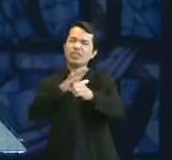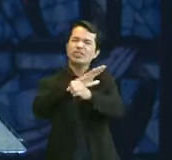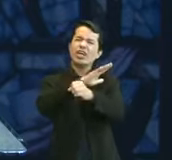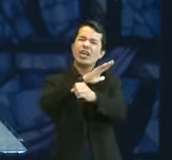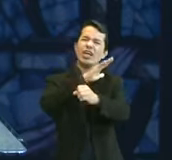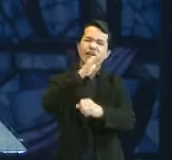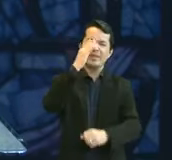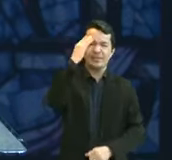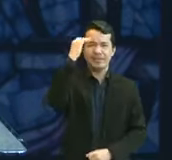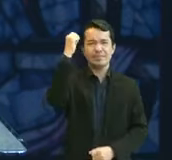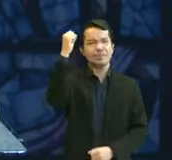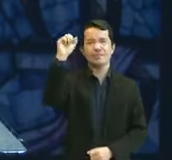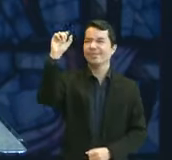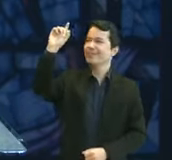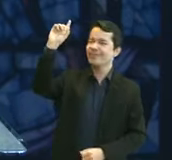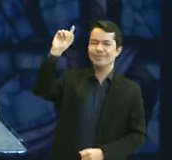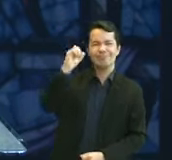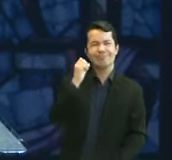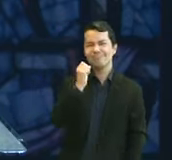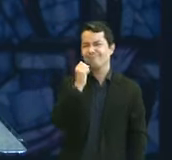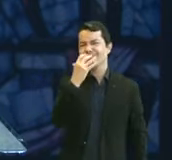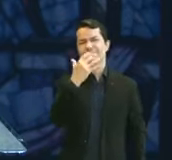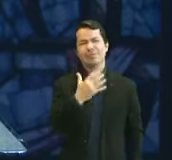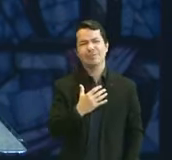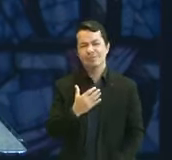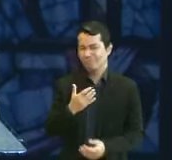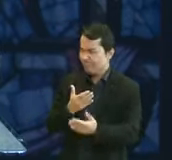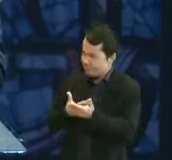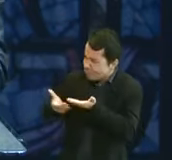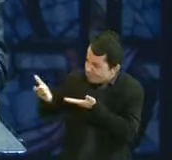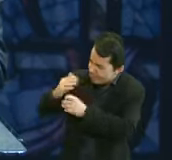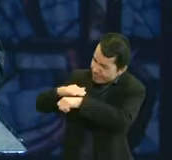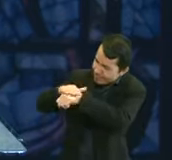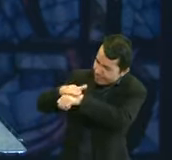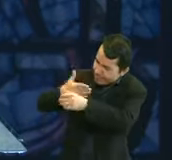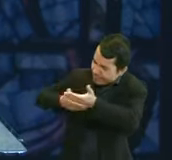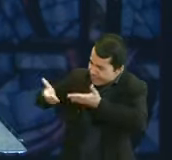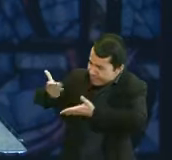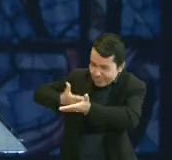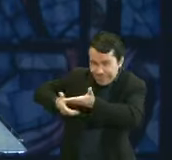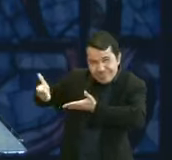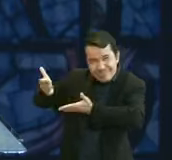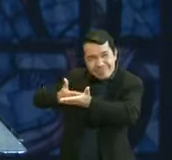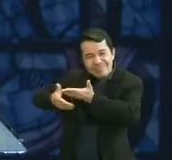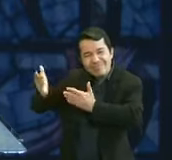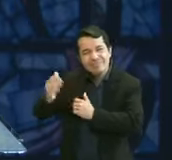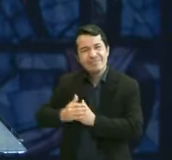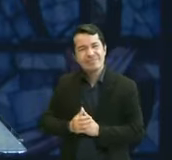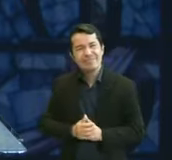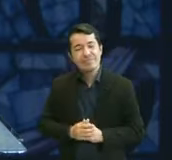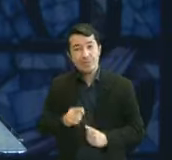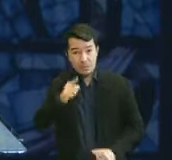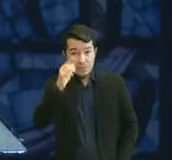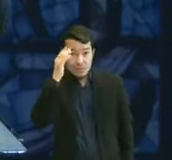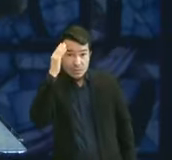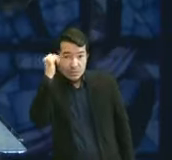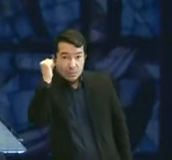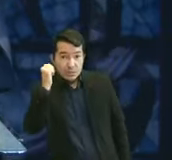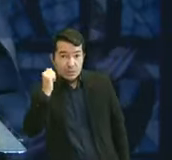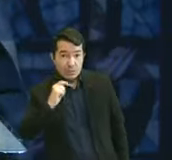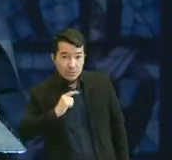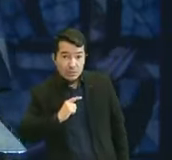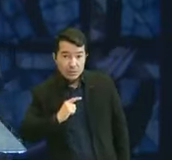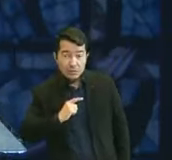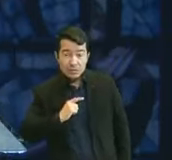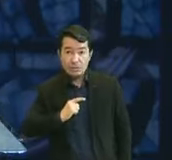da sabedoria de Deus. Esse é um recurso da graça. A palavra de Deus vai dizer em Tiago: quem quer